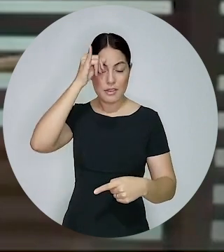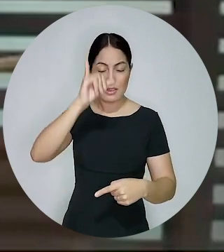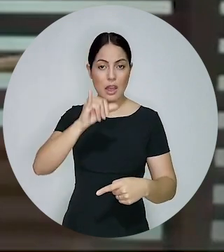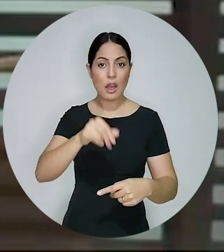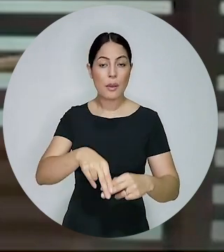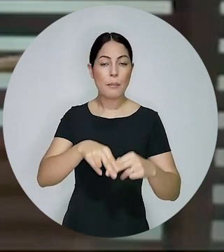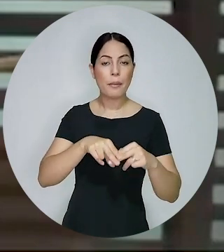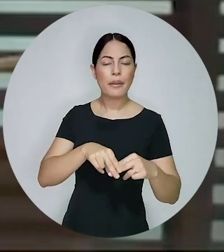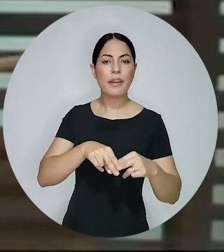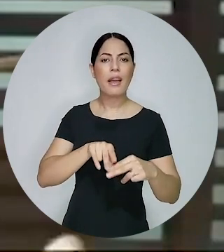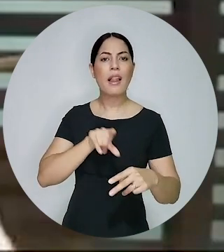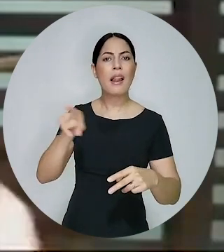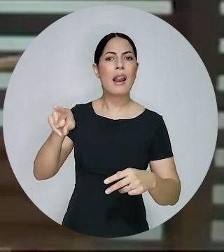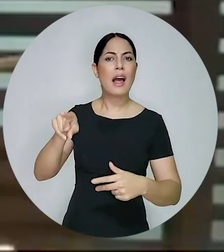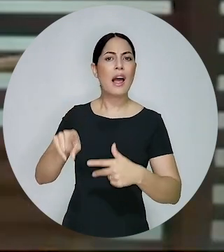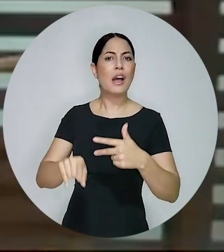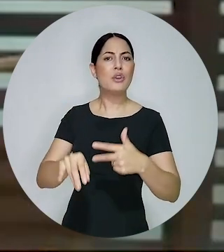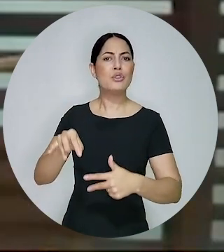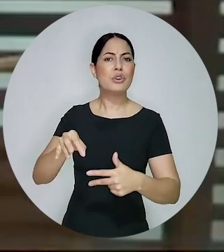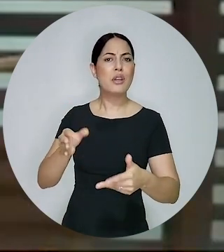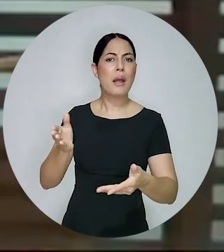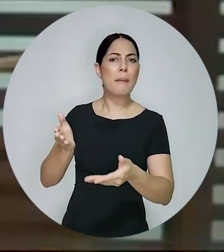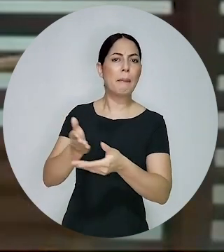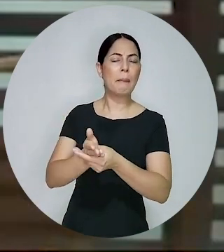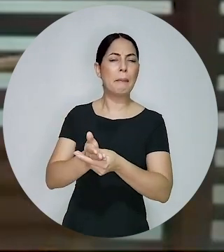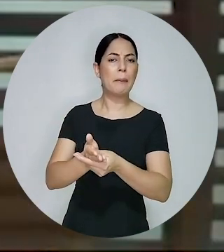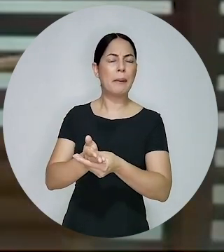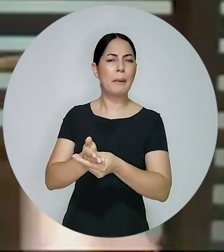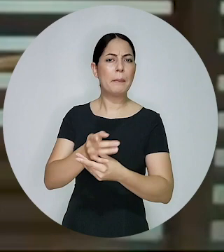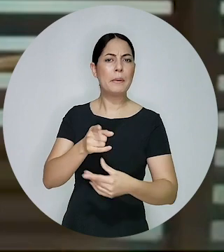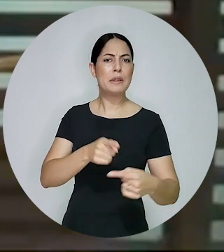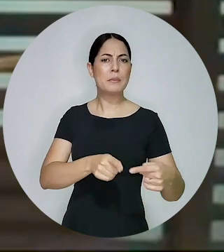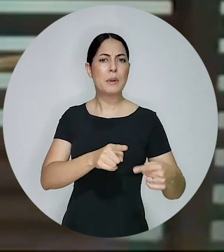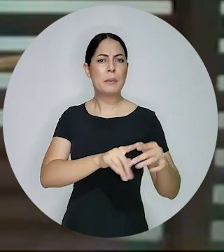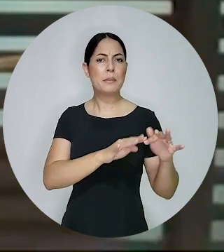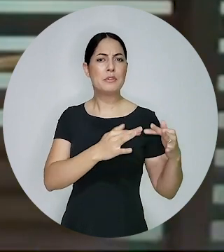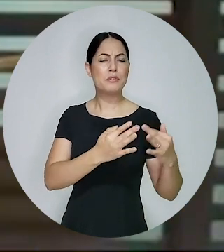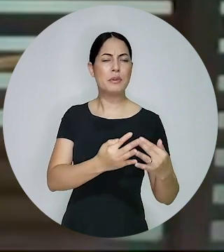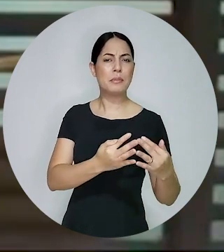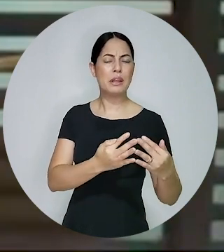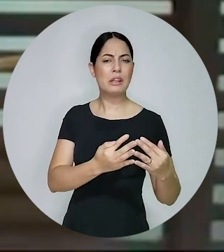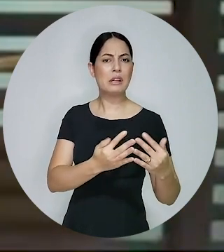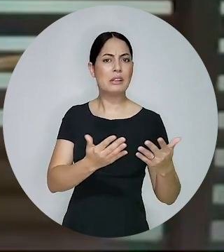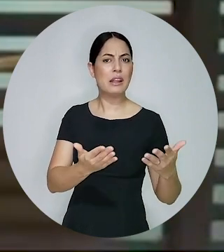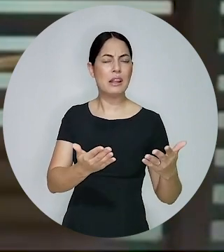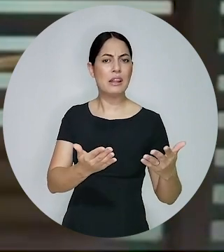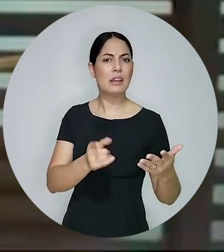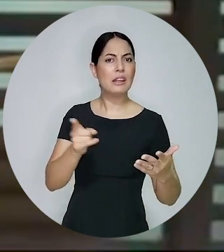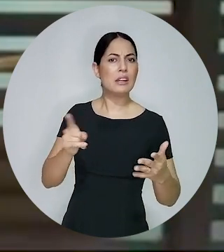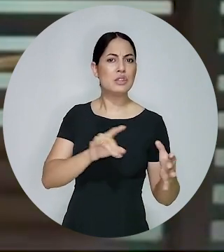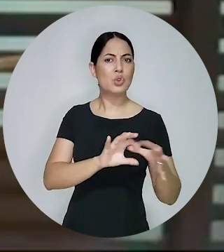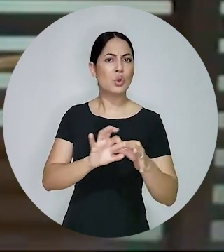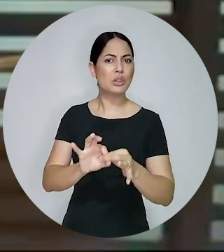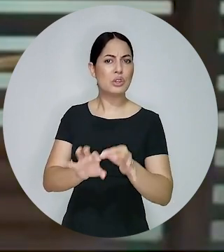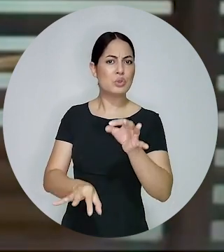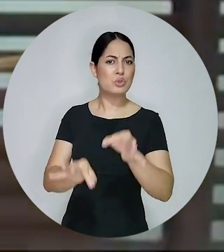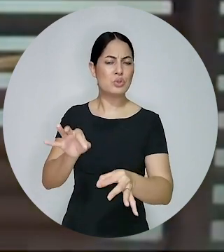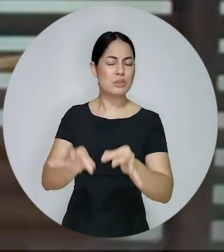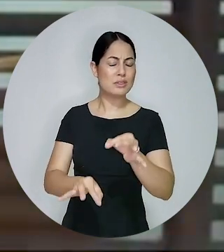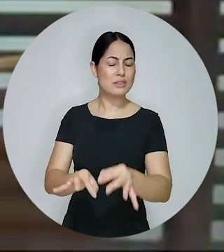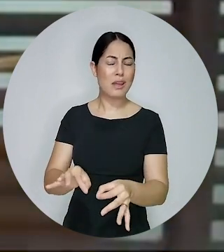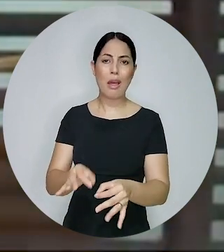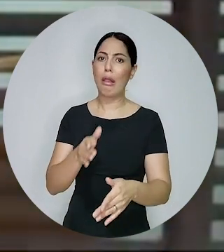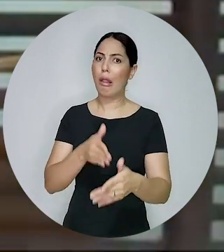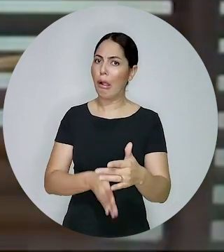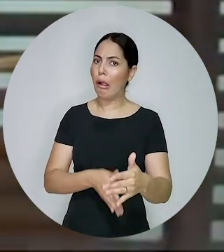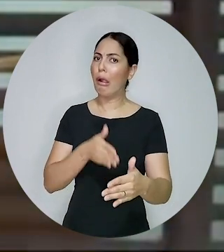esses conflitos, né, de utilizar a via extrajudicial para lidar com as relações de família e as dificuldades que a